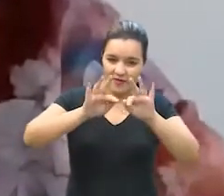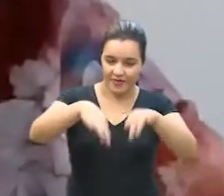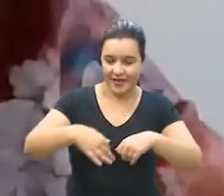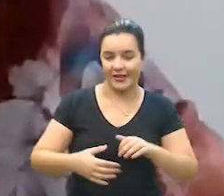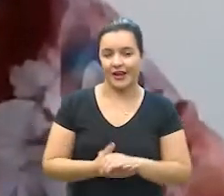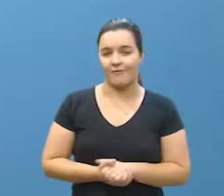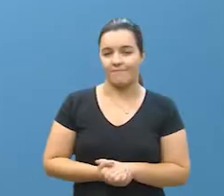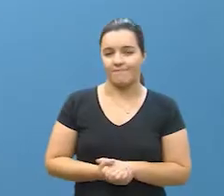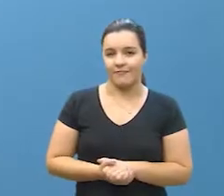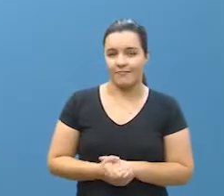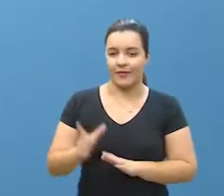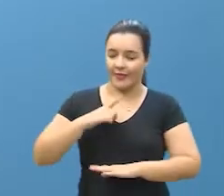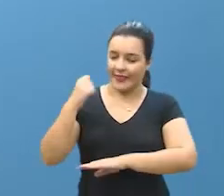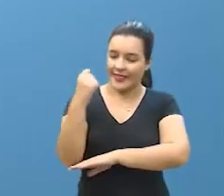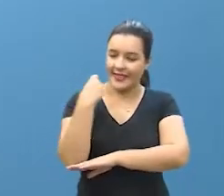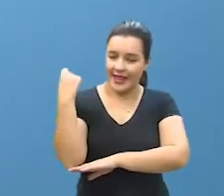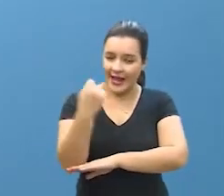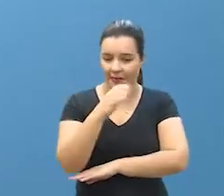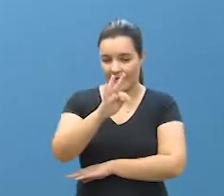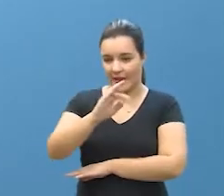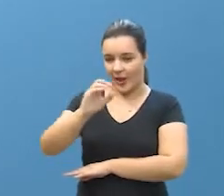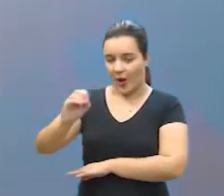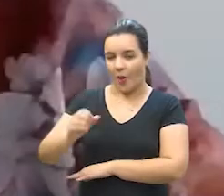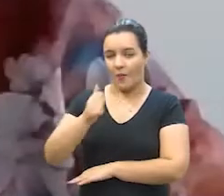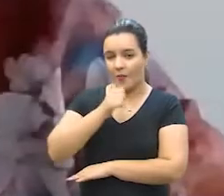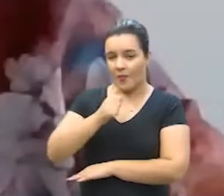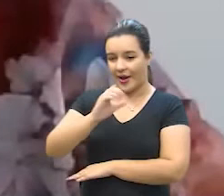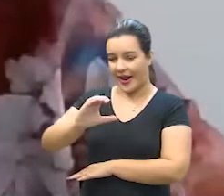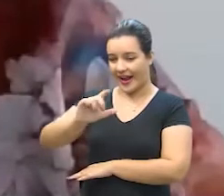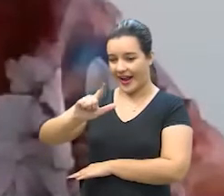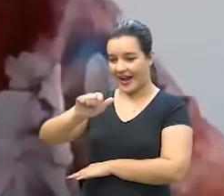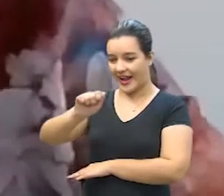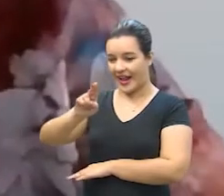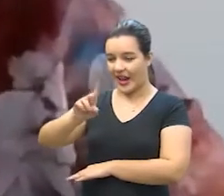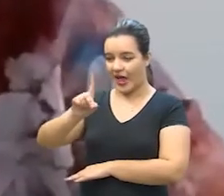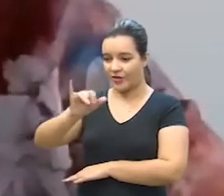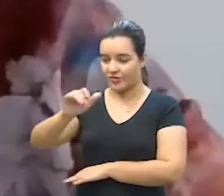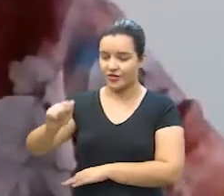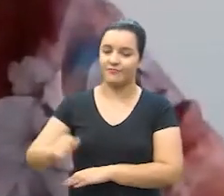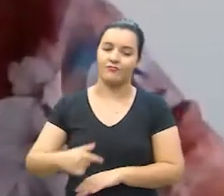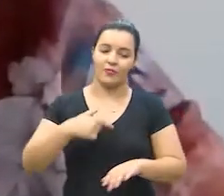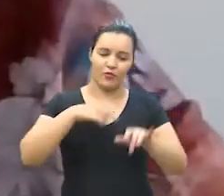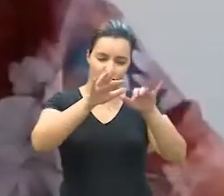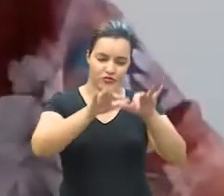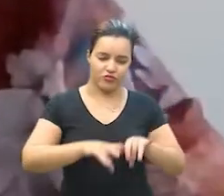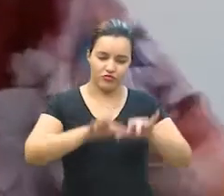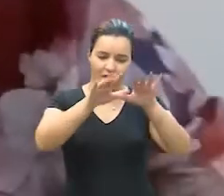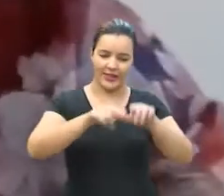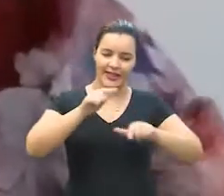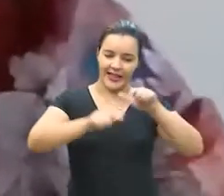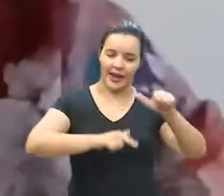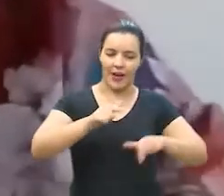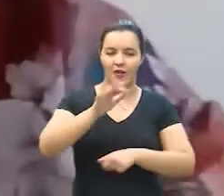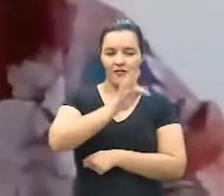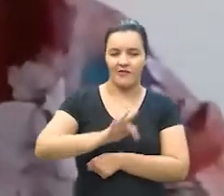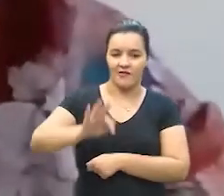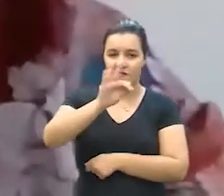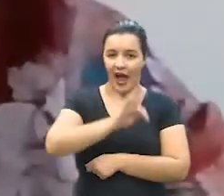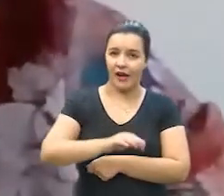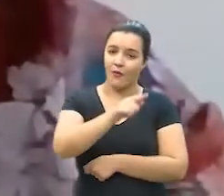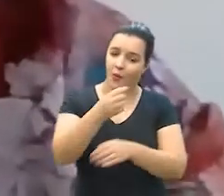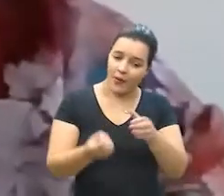uma das proprietárias, a Cláudia Dubar. E ela, na conclusão de curso, elaborou